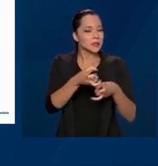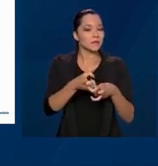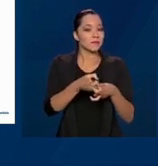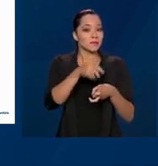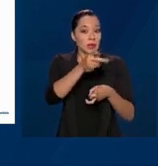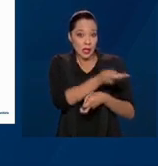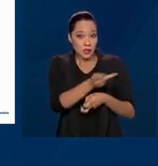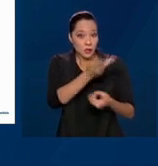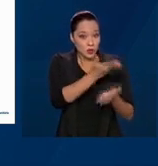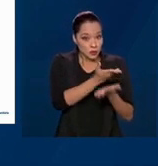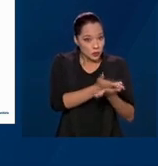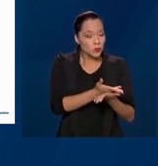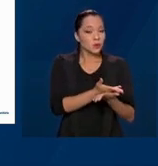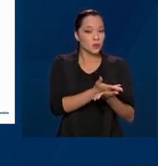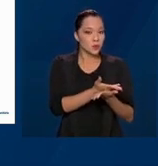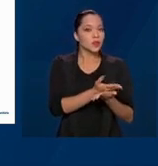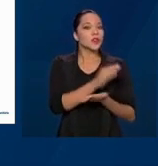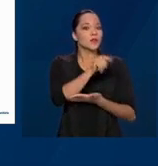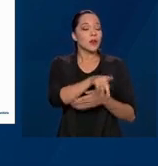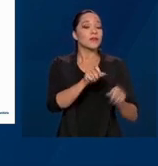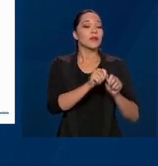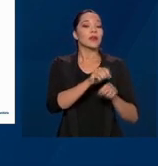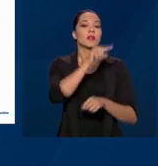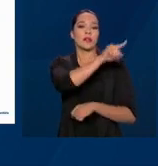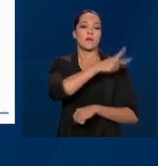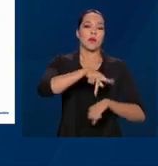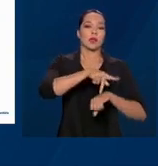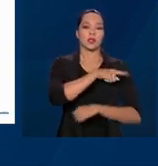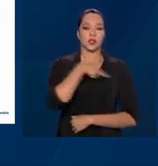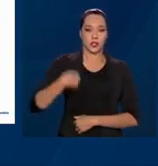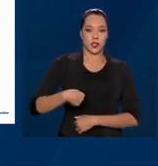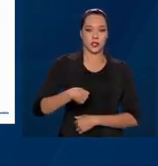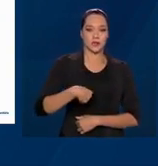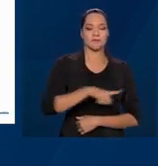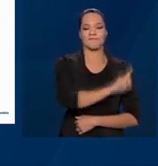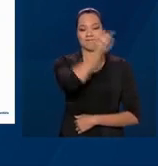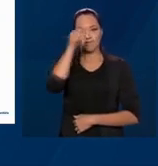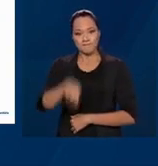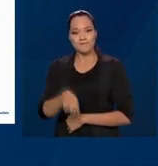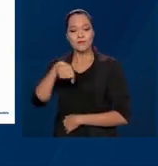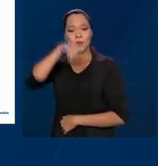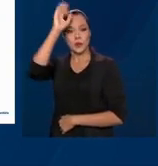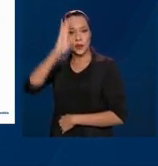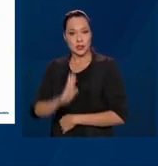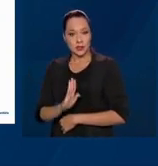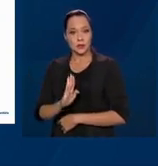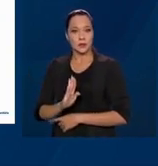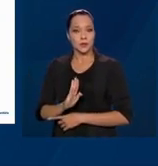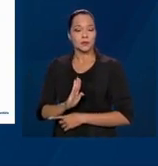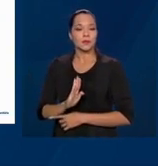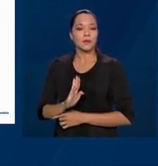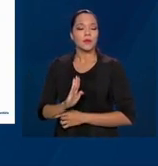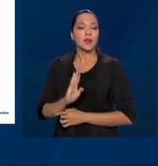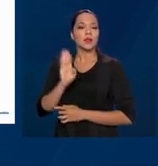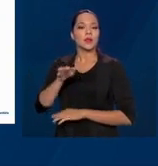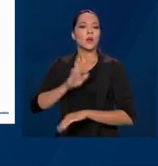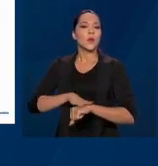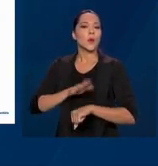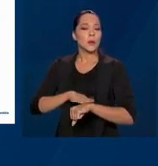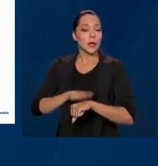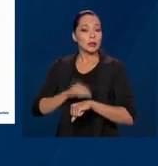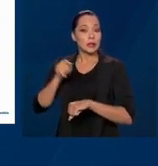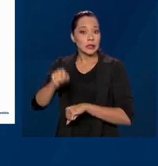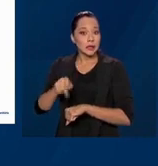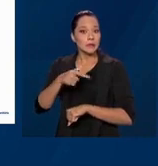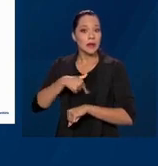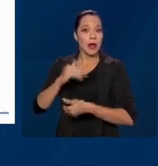estudos foram conduzidos na China e vieram para cá, para o Brasil, no momento para a